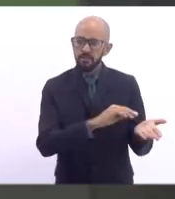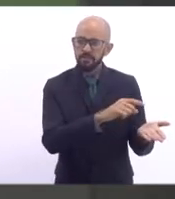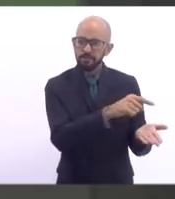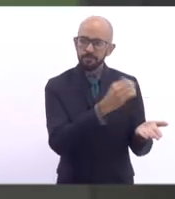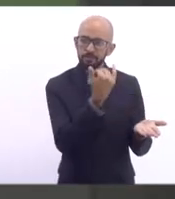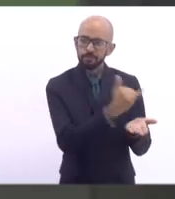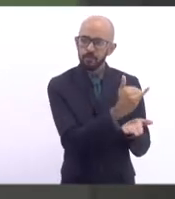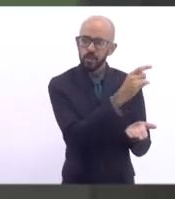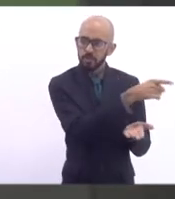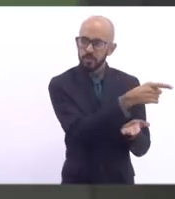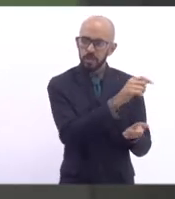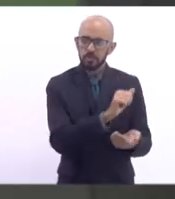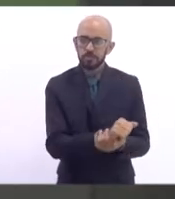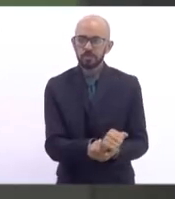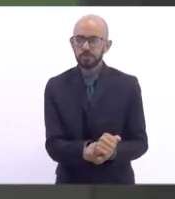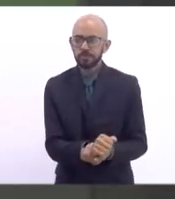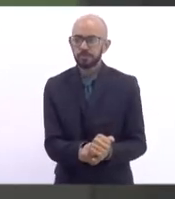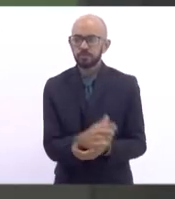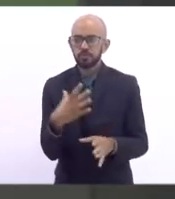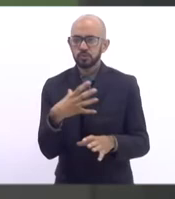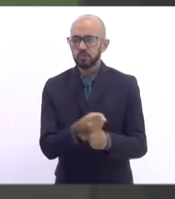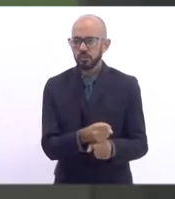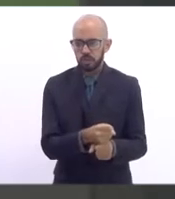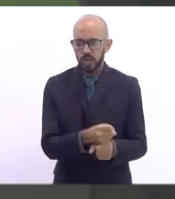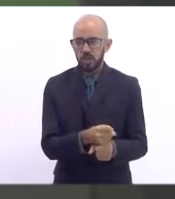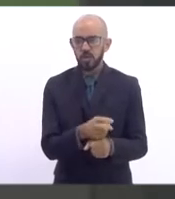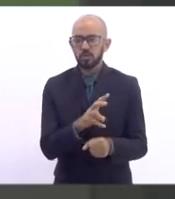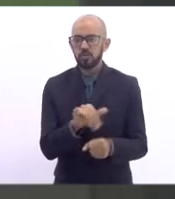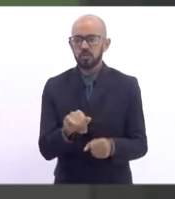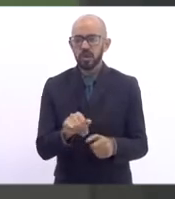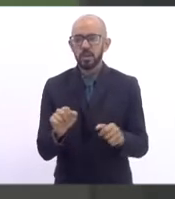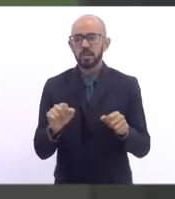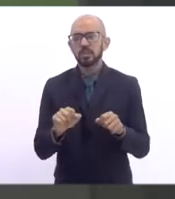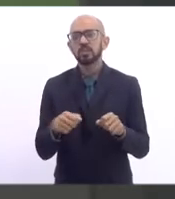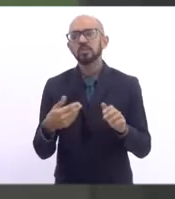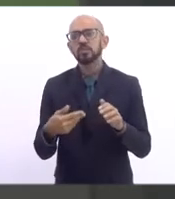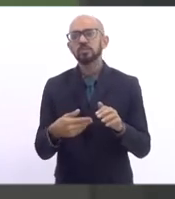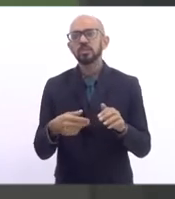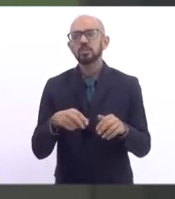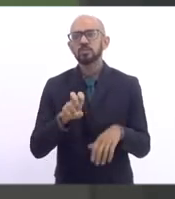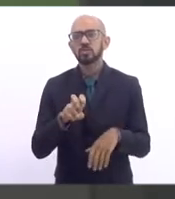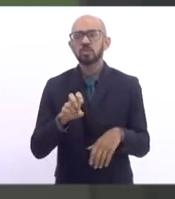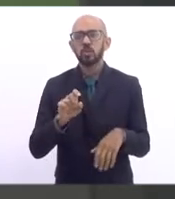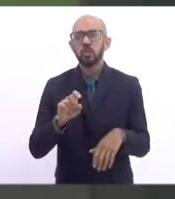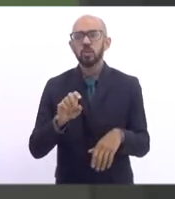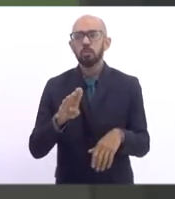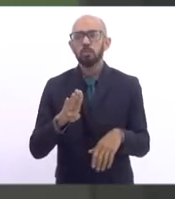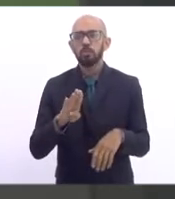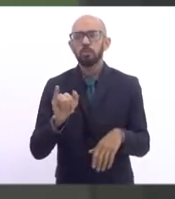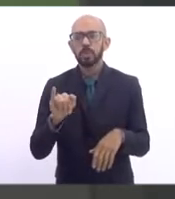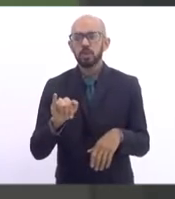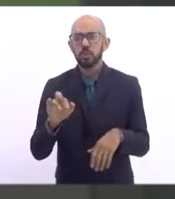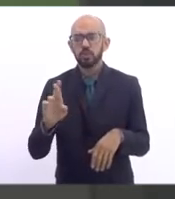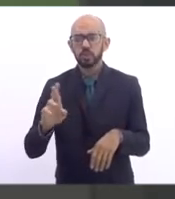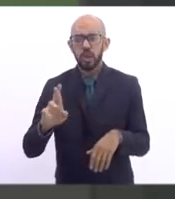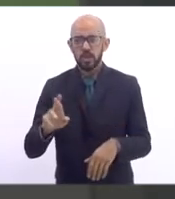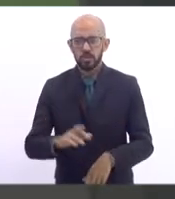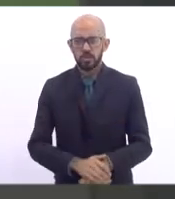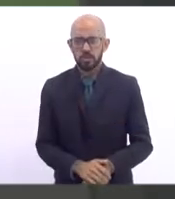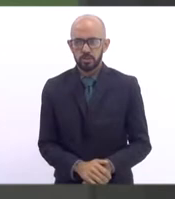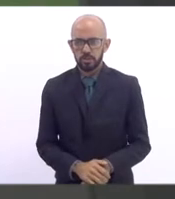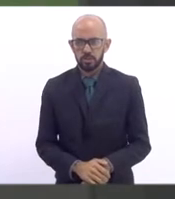bom né no total vai tomar aquele cinco milhões Essa é